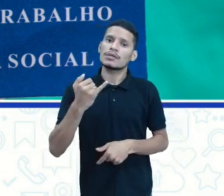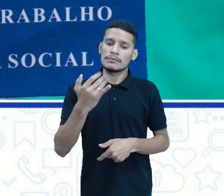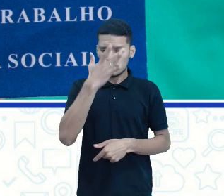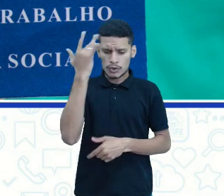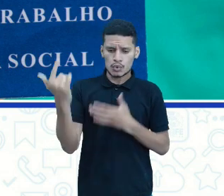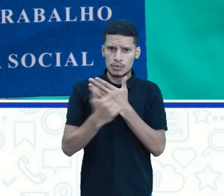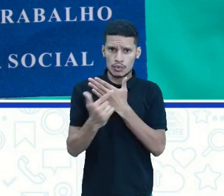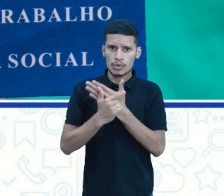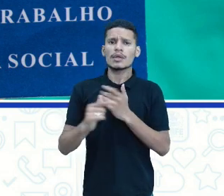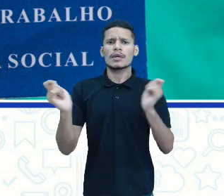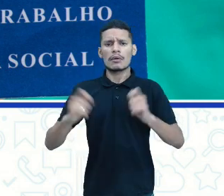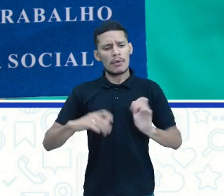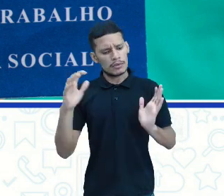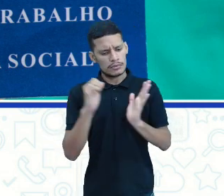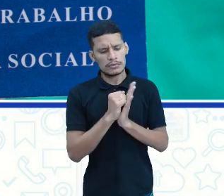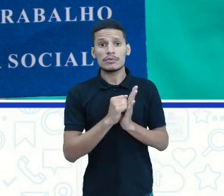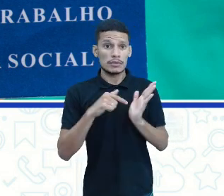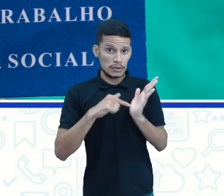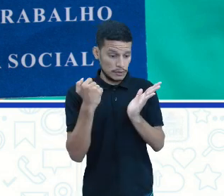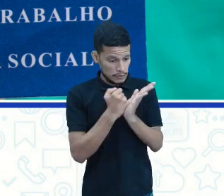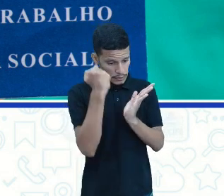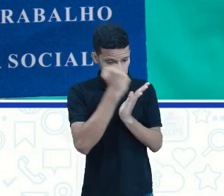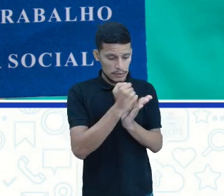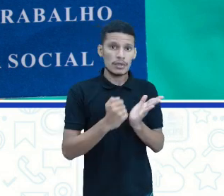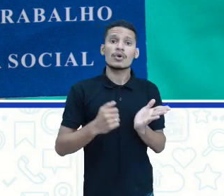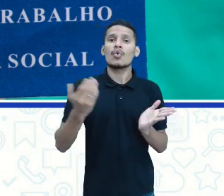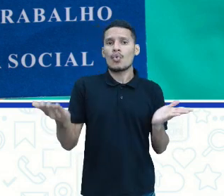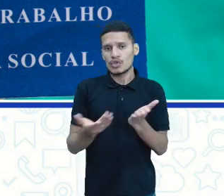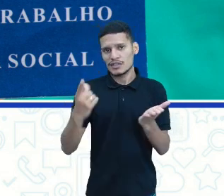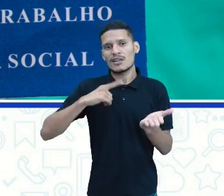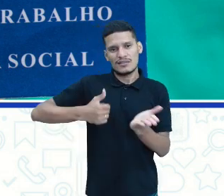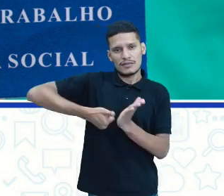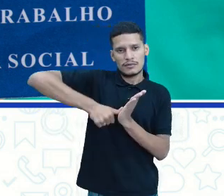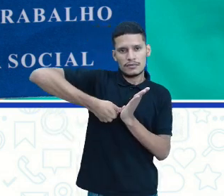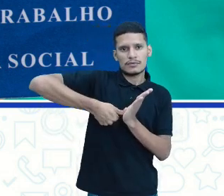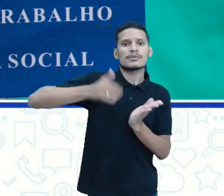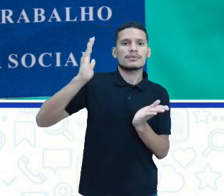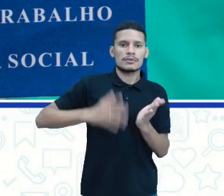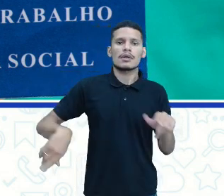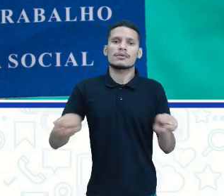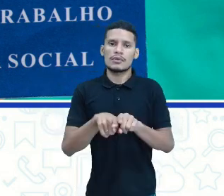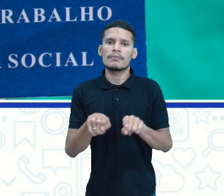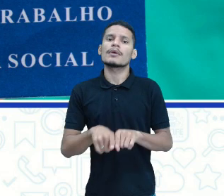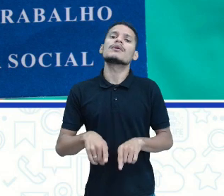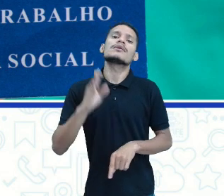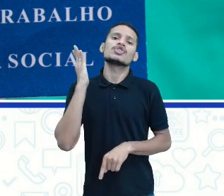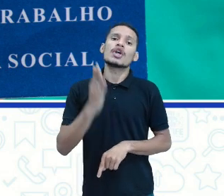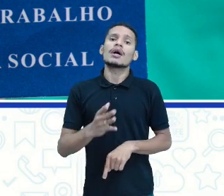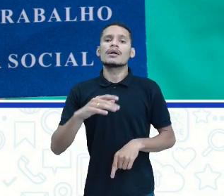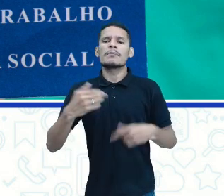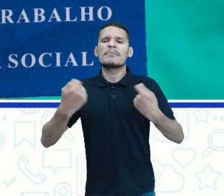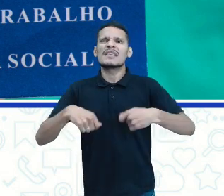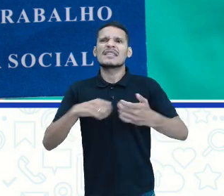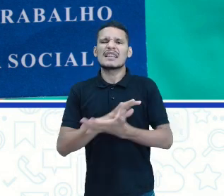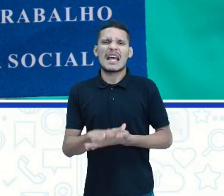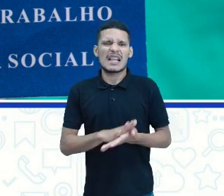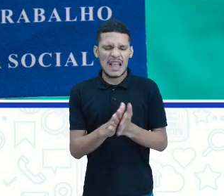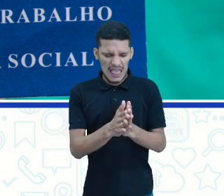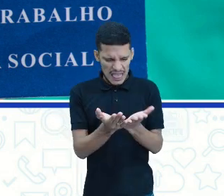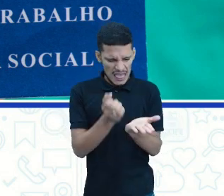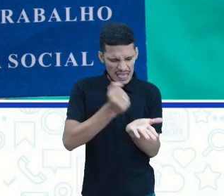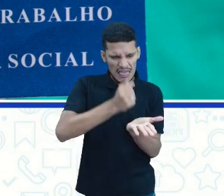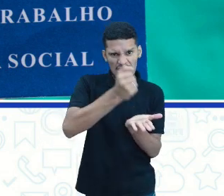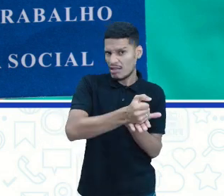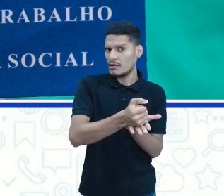que se registra, através dela, né, da carteira. Hoje tem a digital já, né, então não necessariamente precisa do documento impresso,